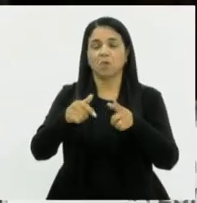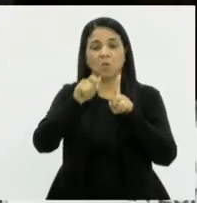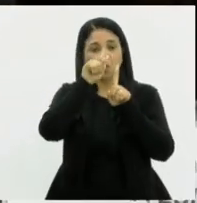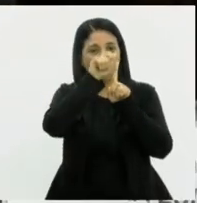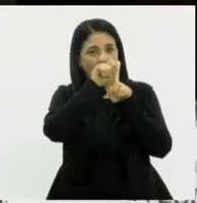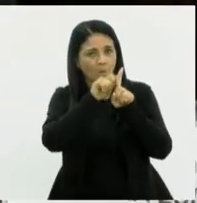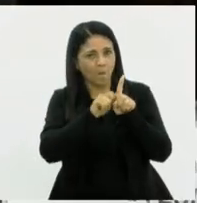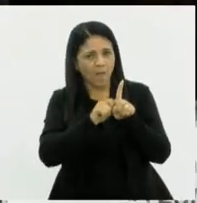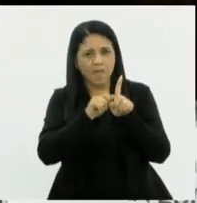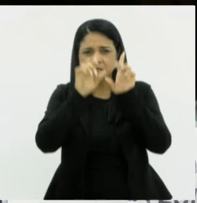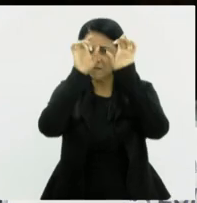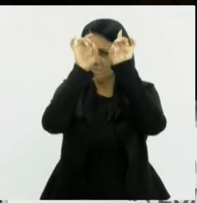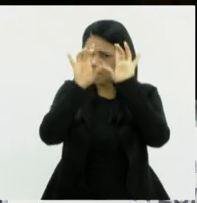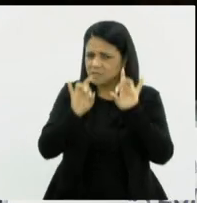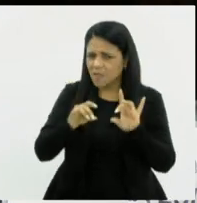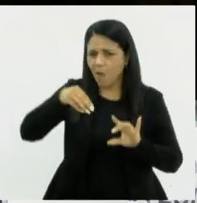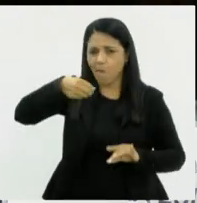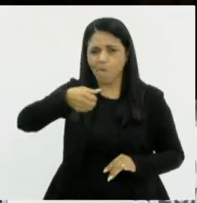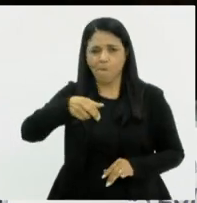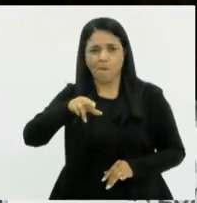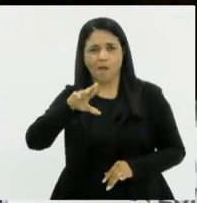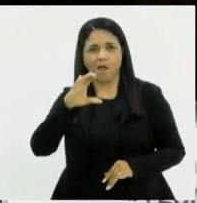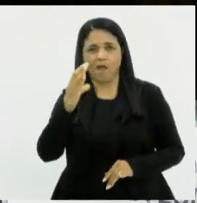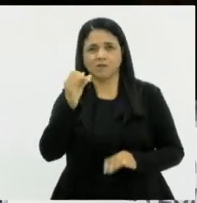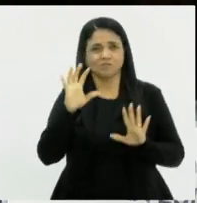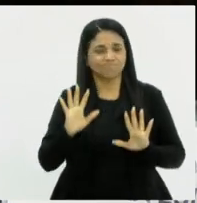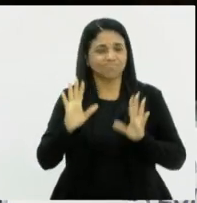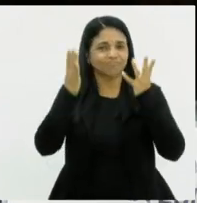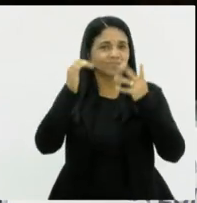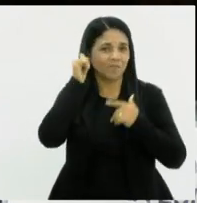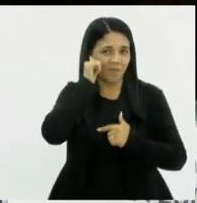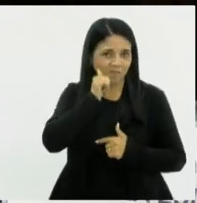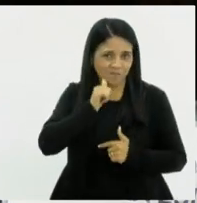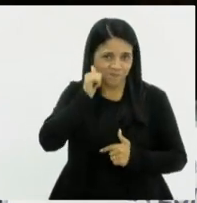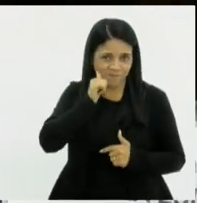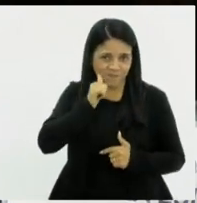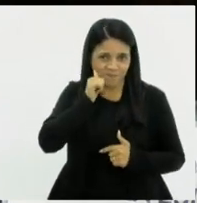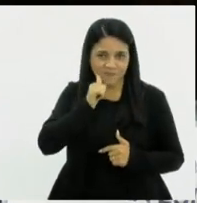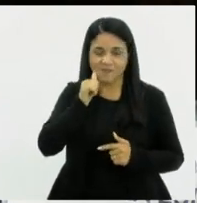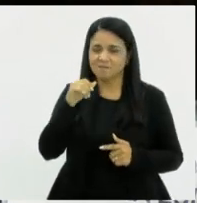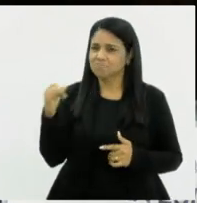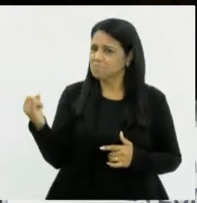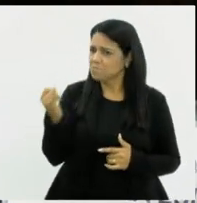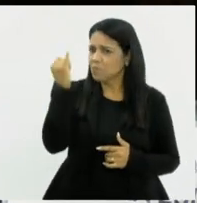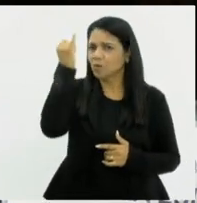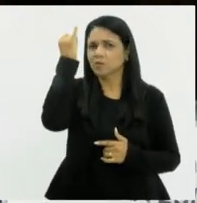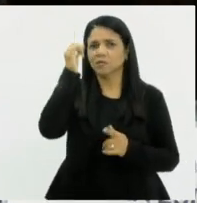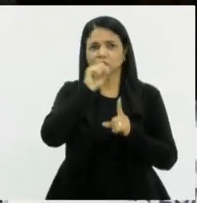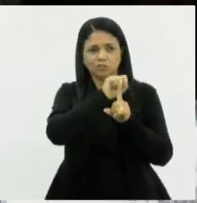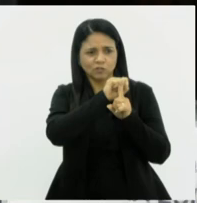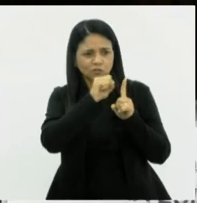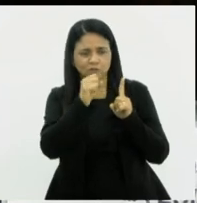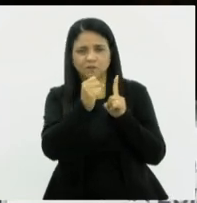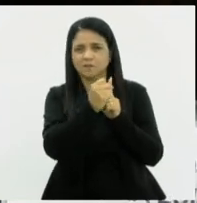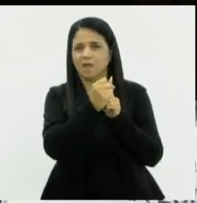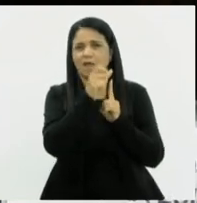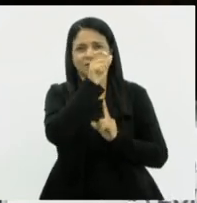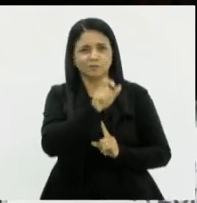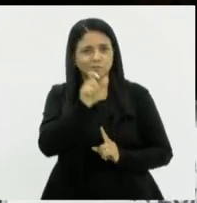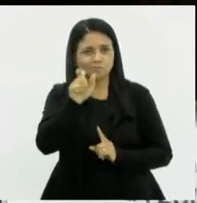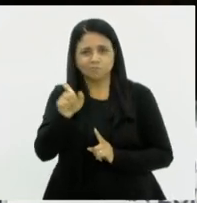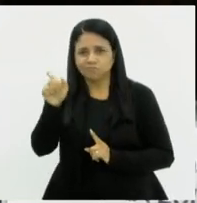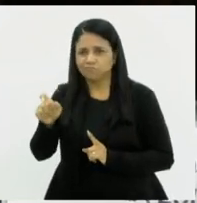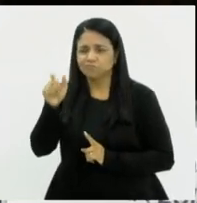especial que é o mês das mulheres, ter tanta mulher importante para a sociedade como tem, né,